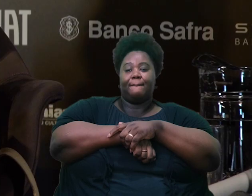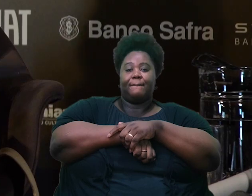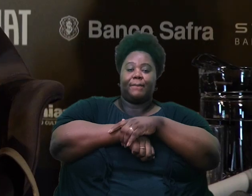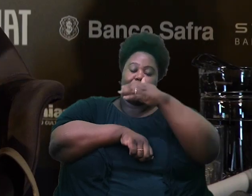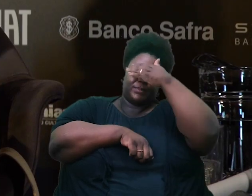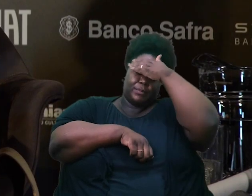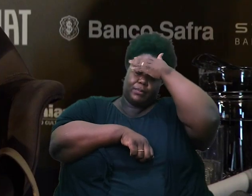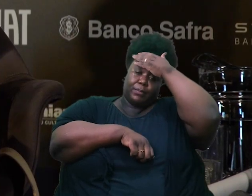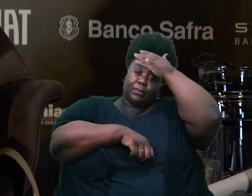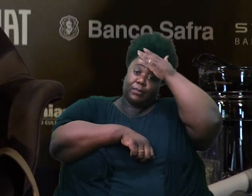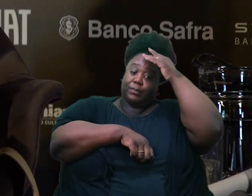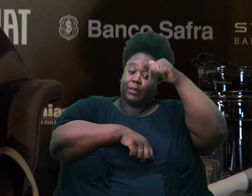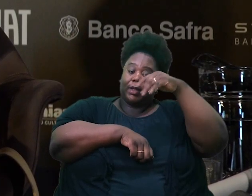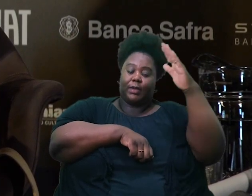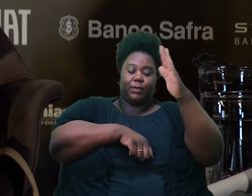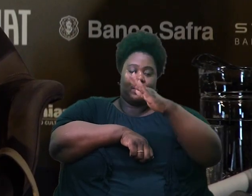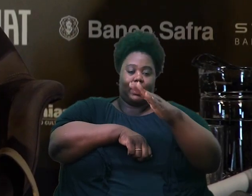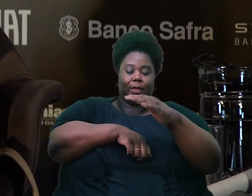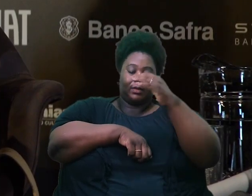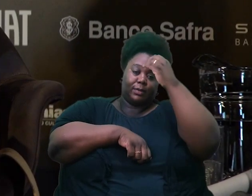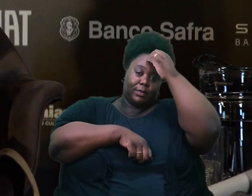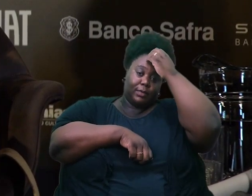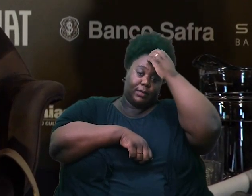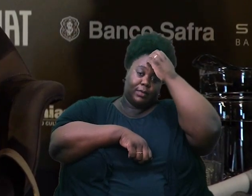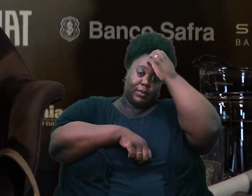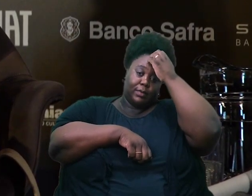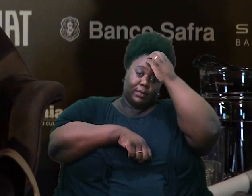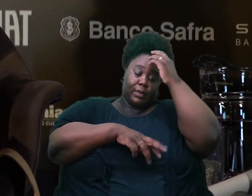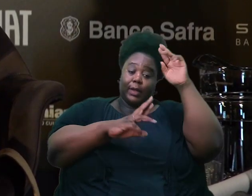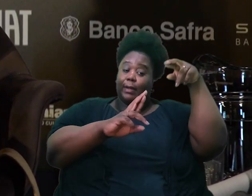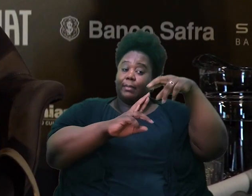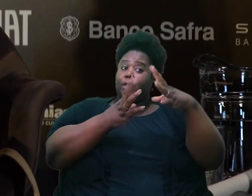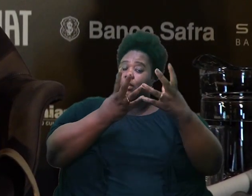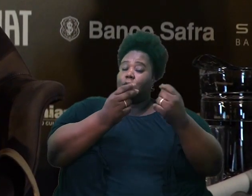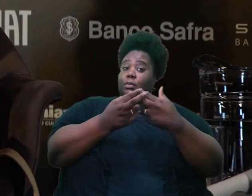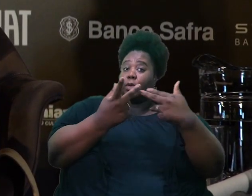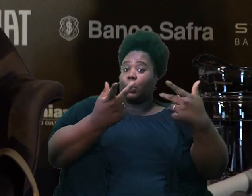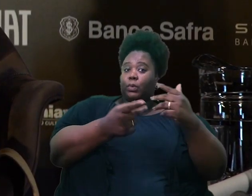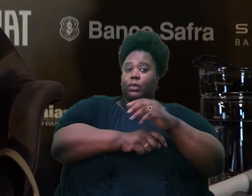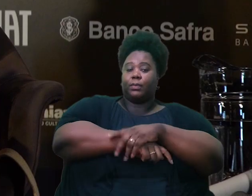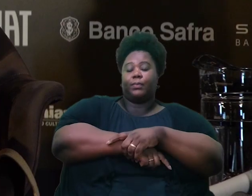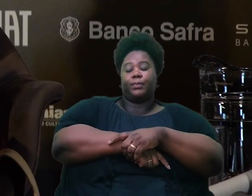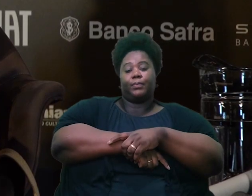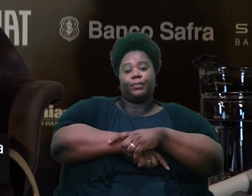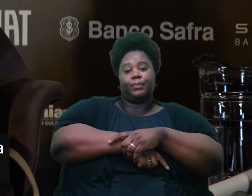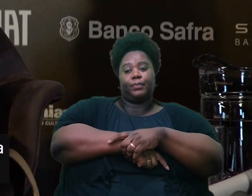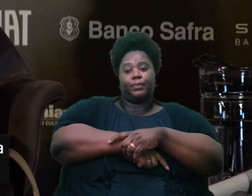O que neste país representa muita coisa.